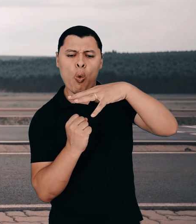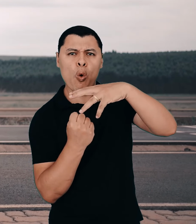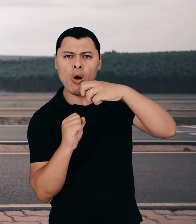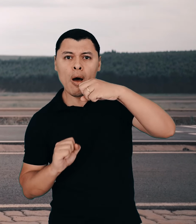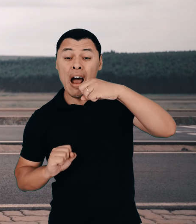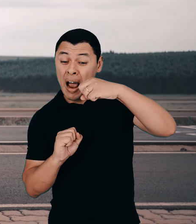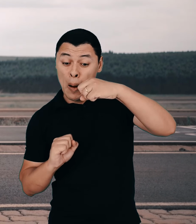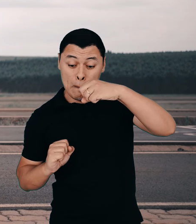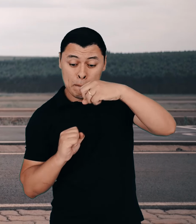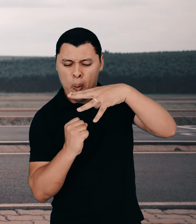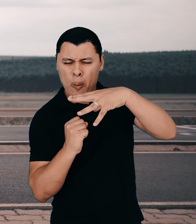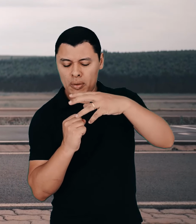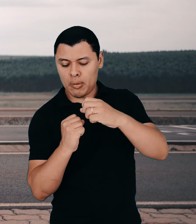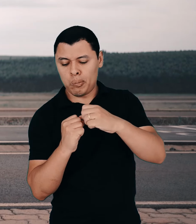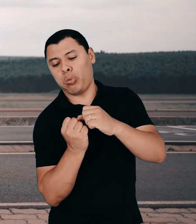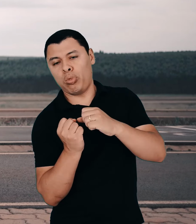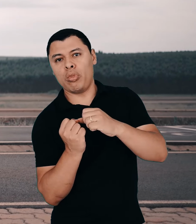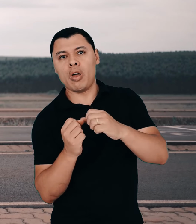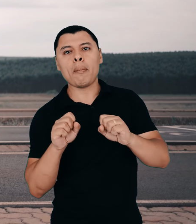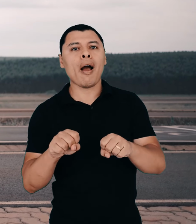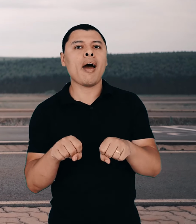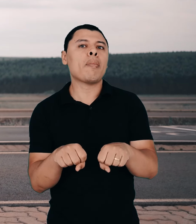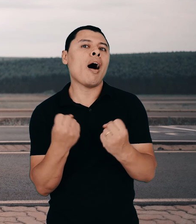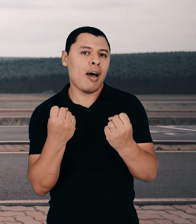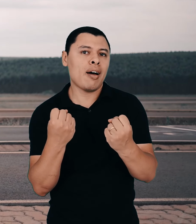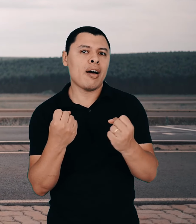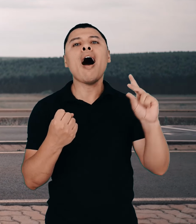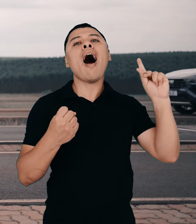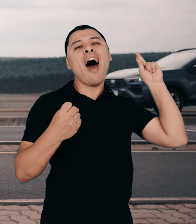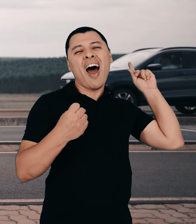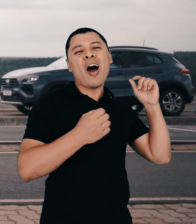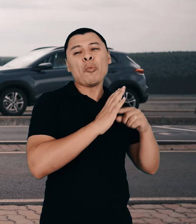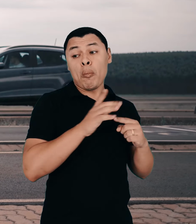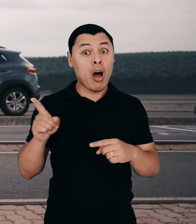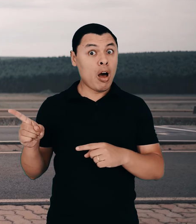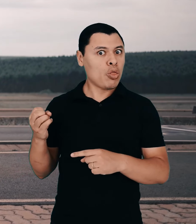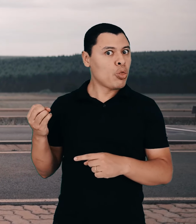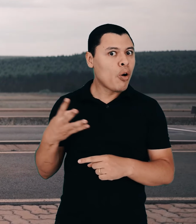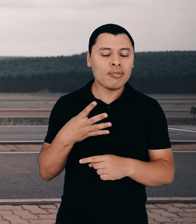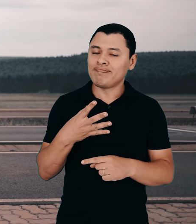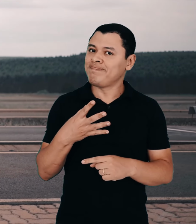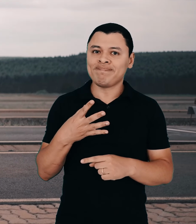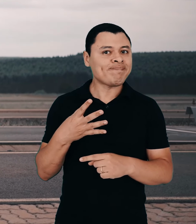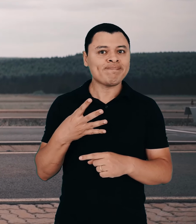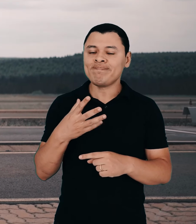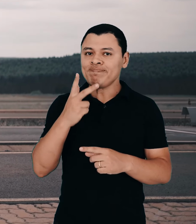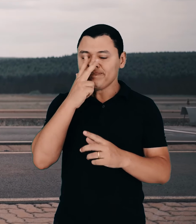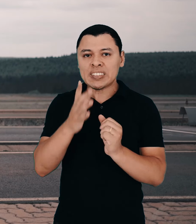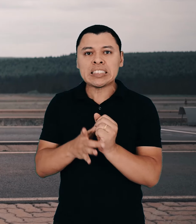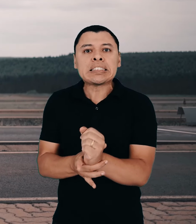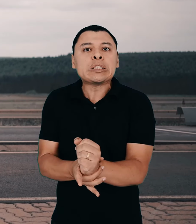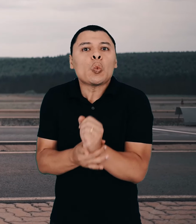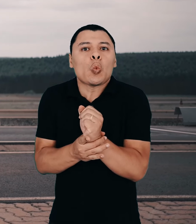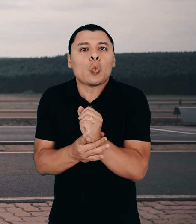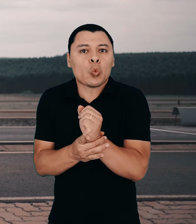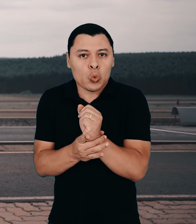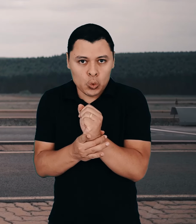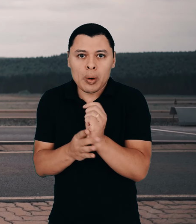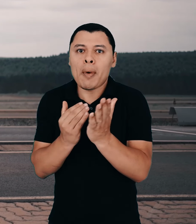compressão se detectar o risco de pré-detonação, mas tem todo um caminho que o ar tem que fazer entre a válvula wastegate operar e a combustão realmente acontecer lá